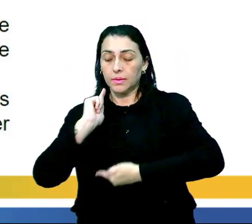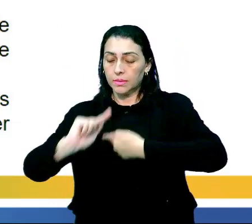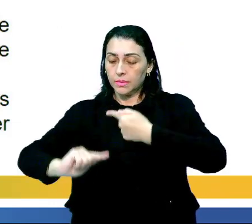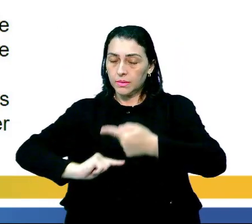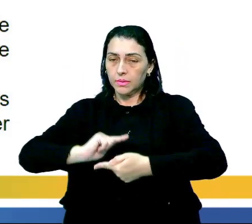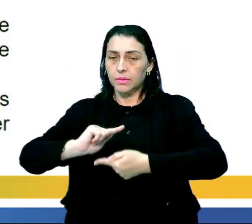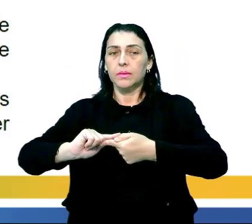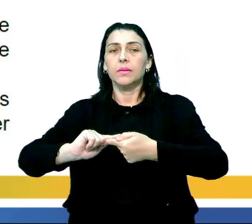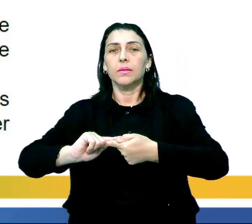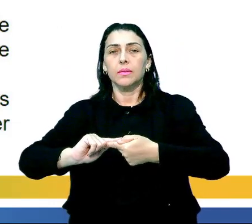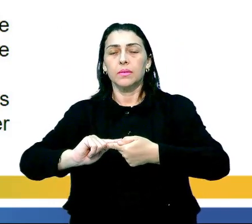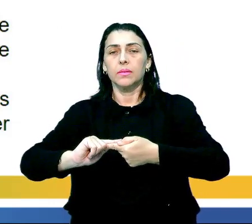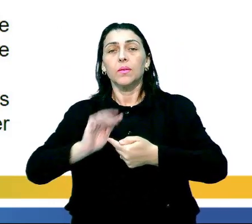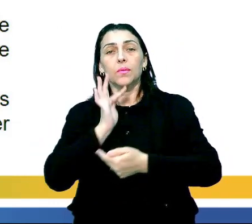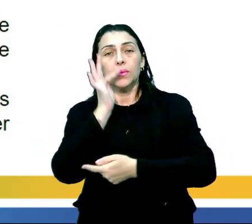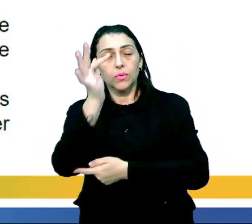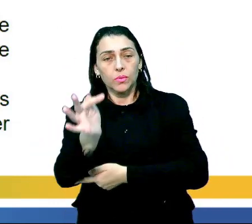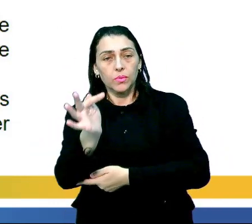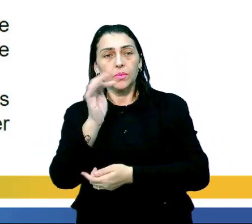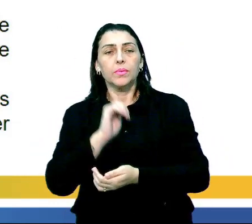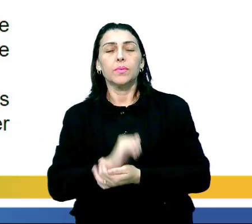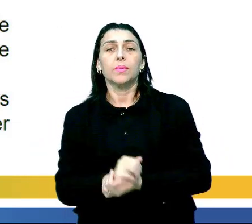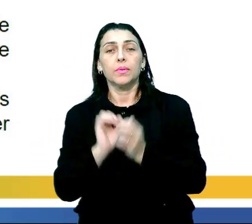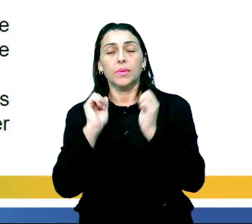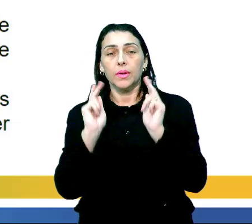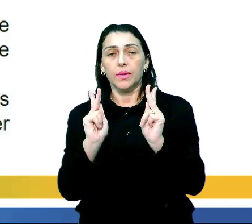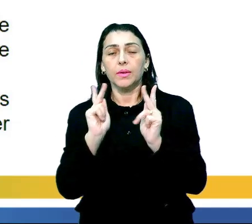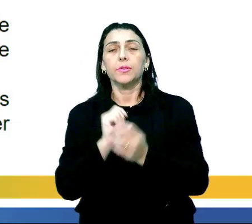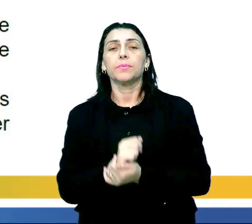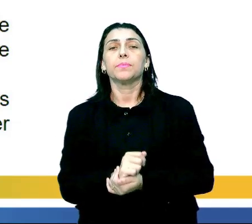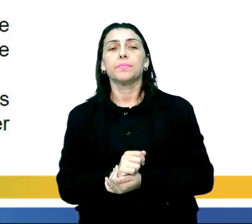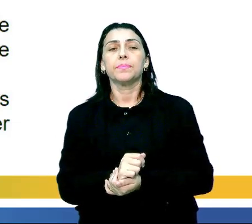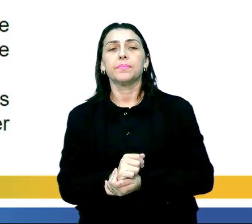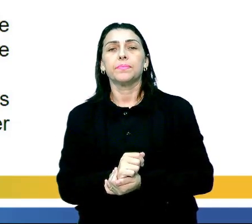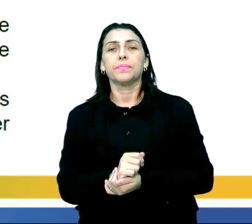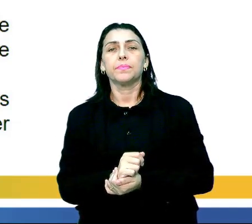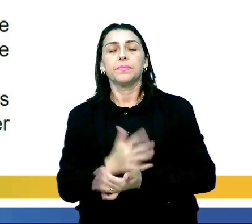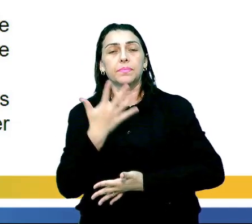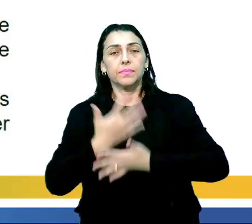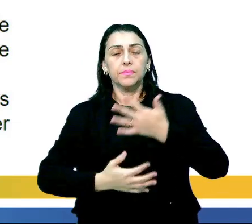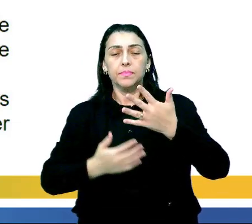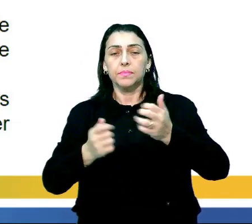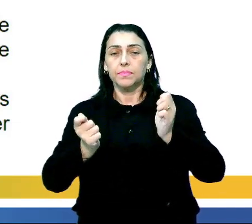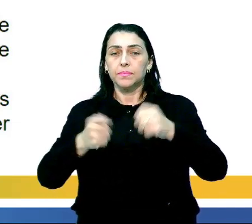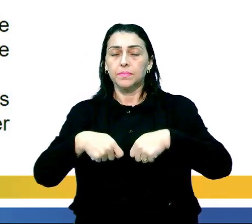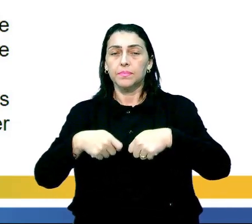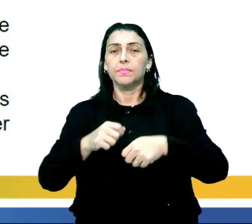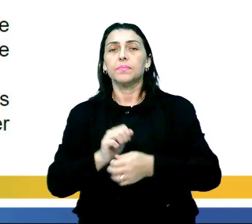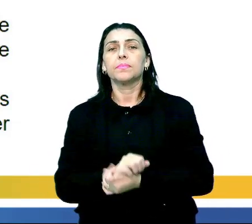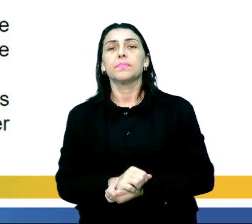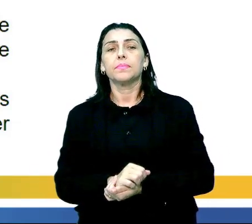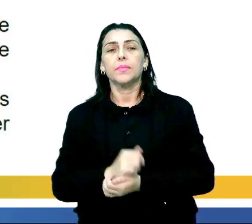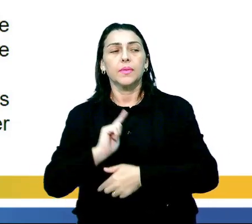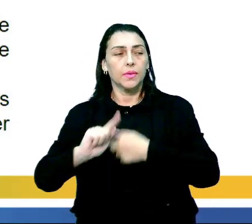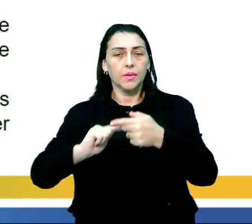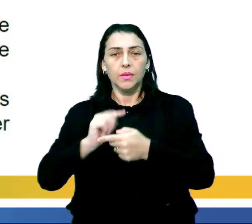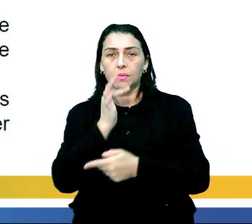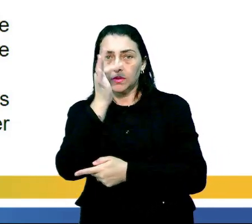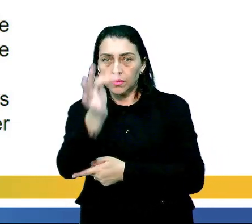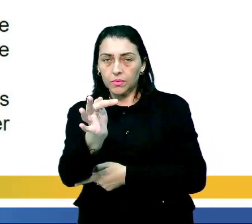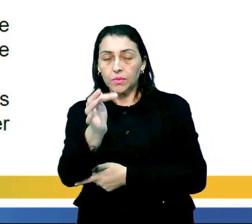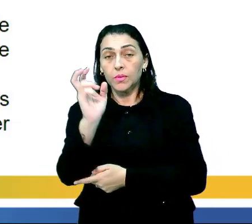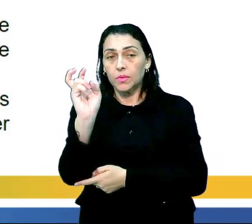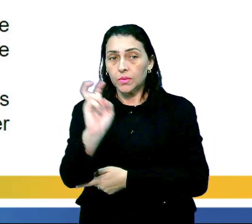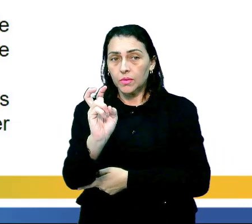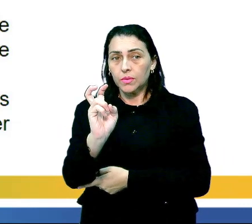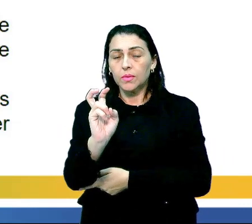geração, tá, futura, ok? Então, sem comprometer aí a capacidade de atender, tá, as gerações futuras. Então, o